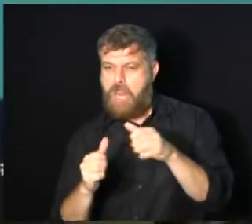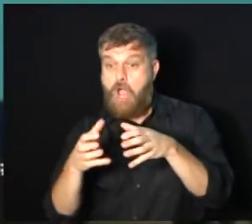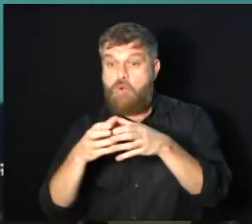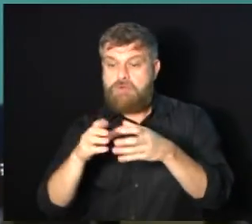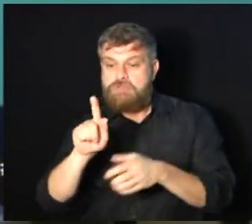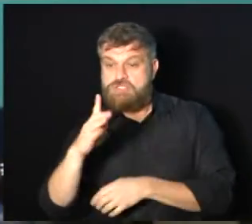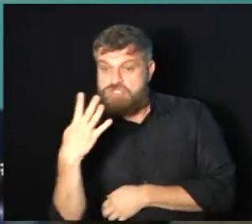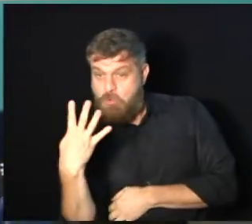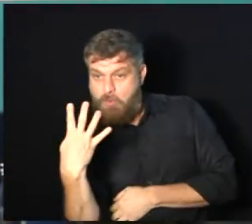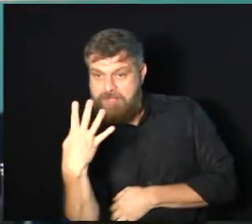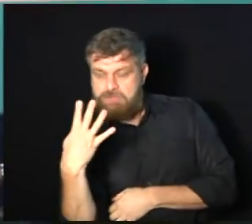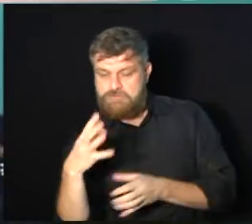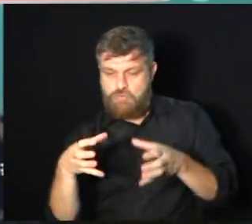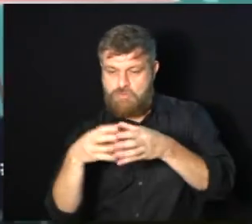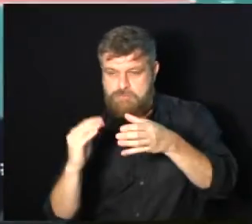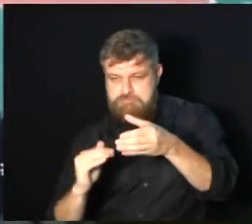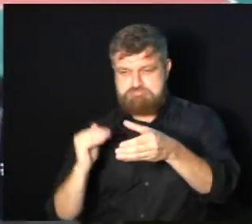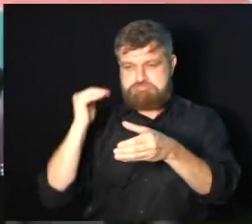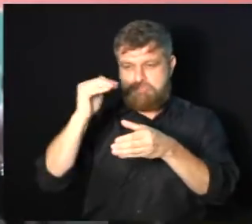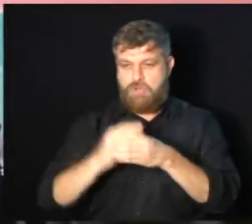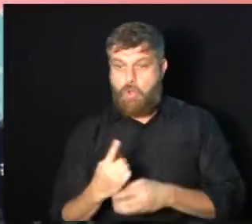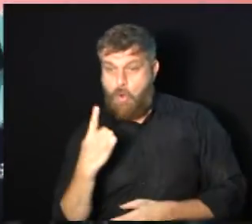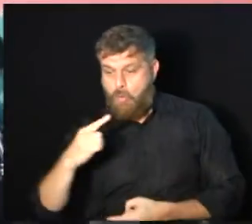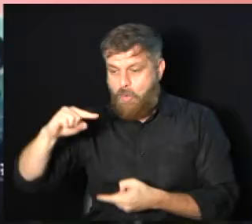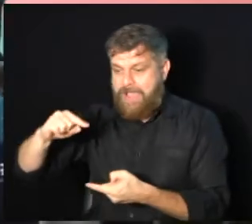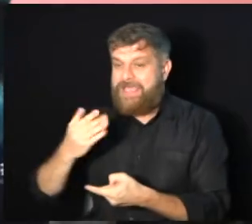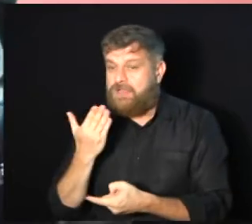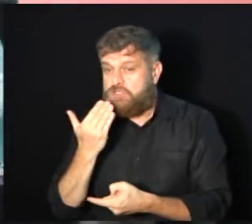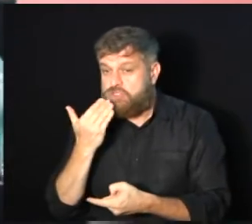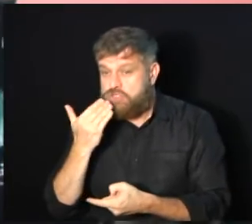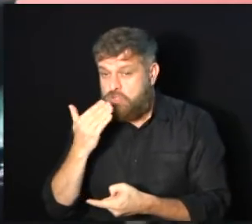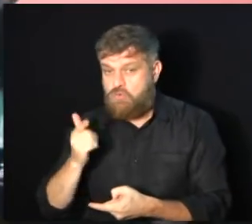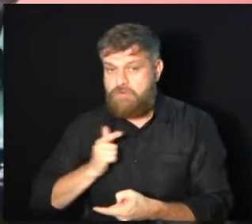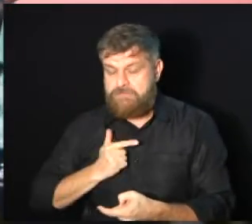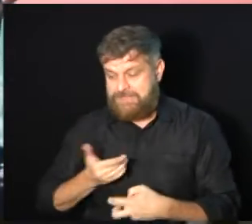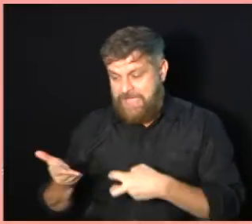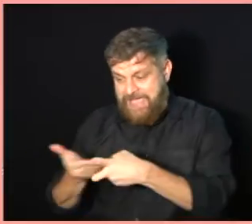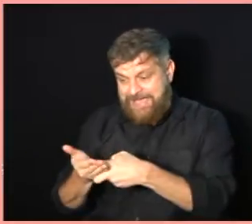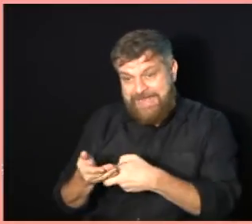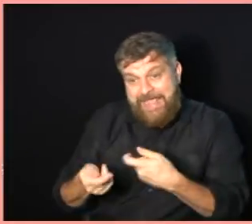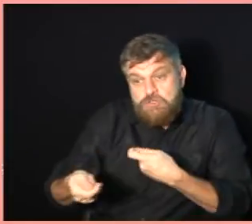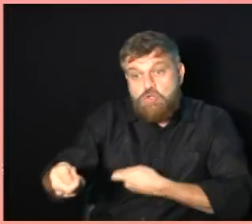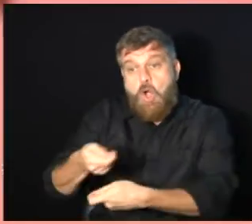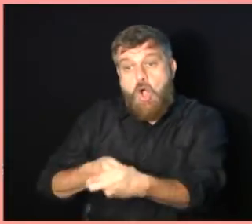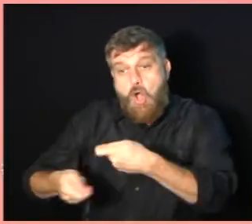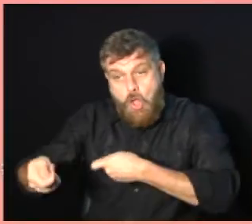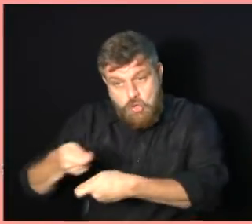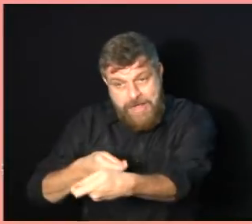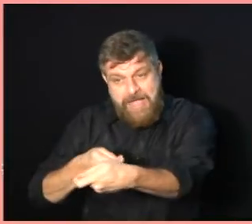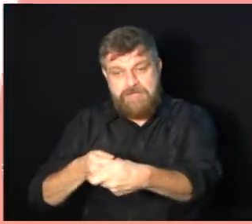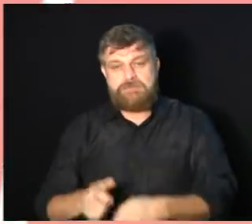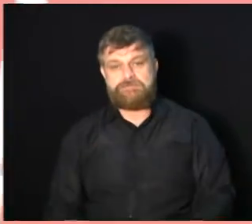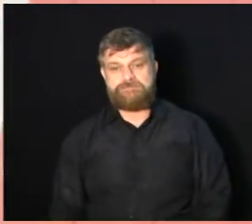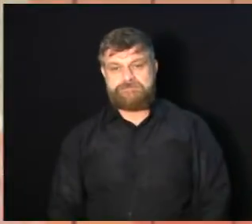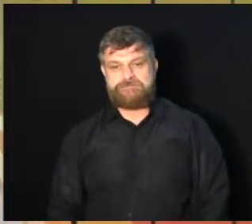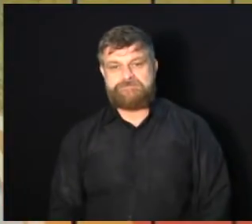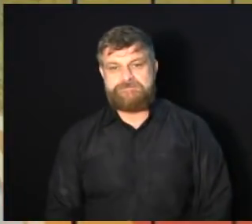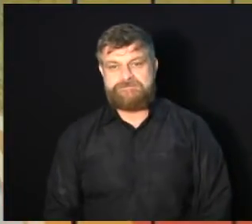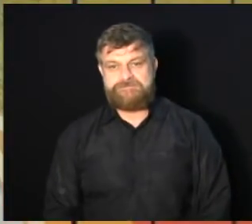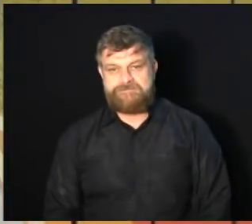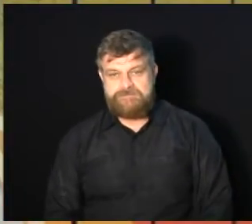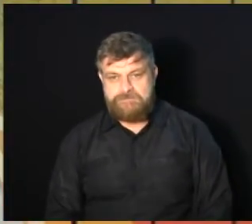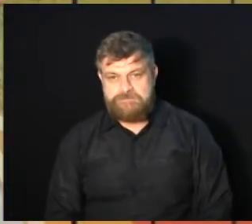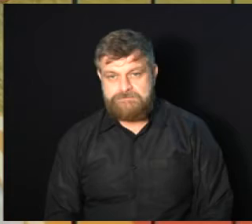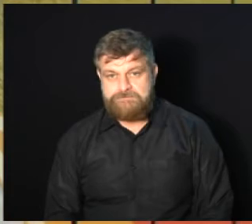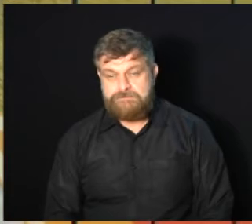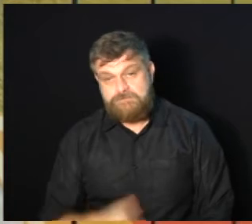da Superliga. O ingresso é 1 quilo de alimento não perecível, que pode ser trocado na bilheteria do ginásio.